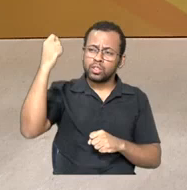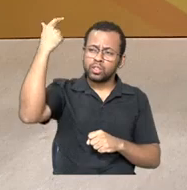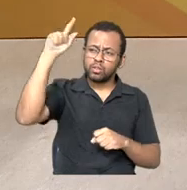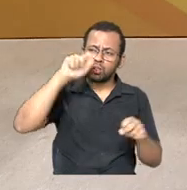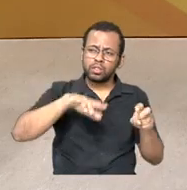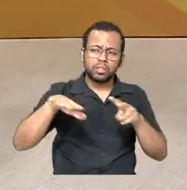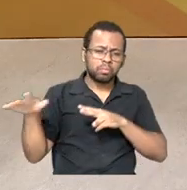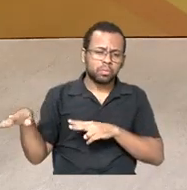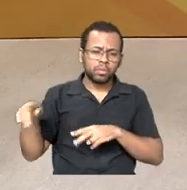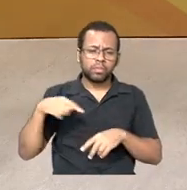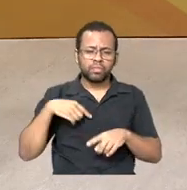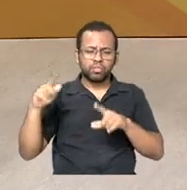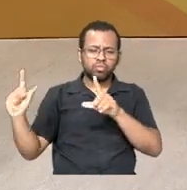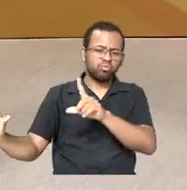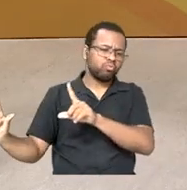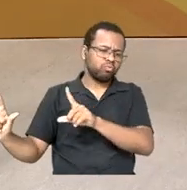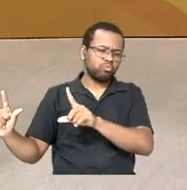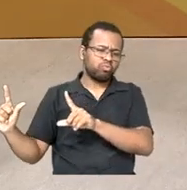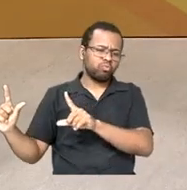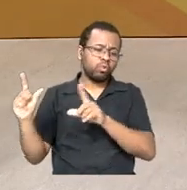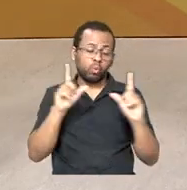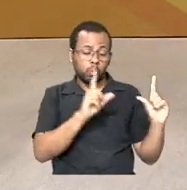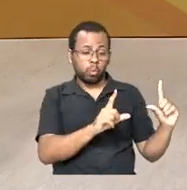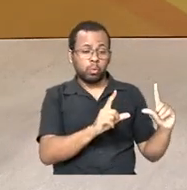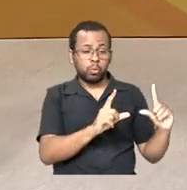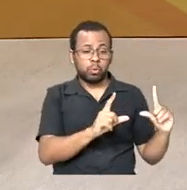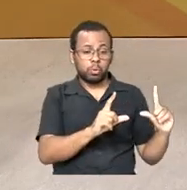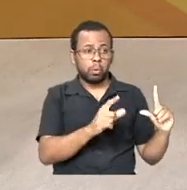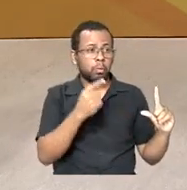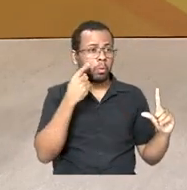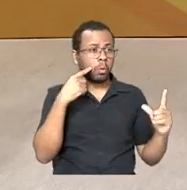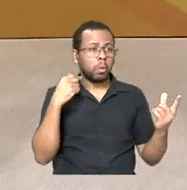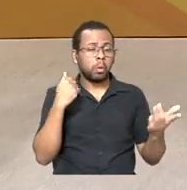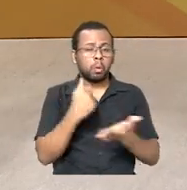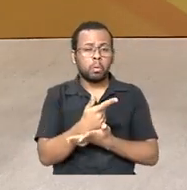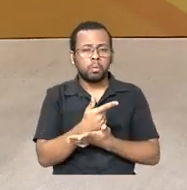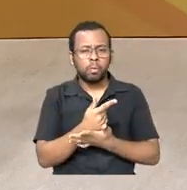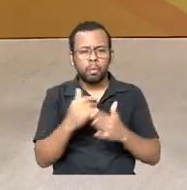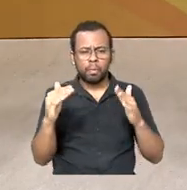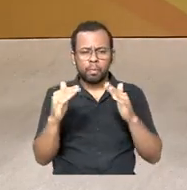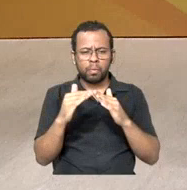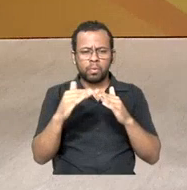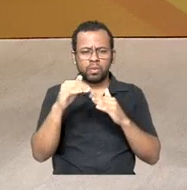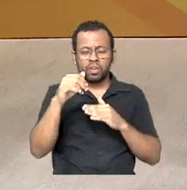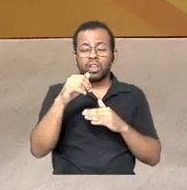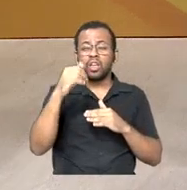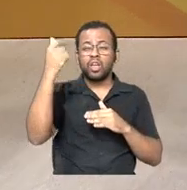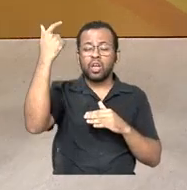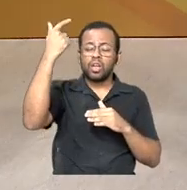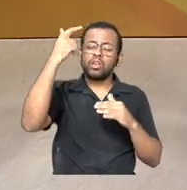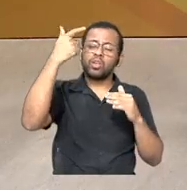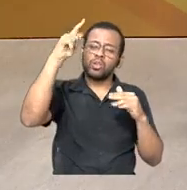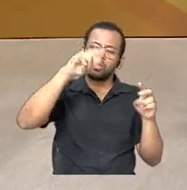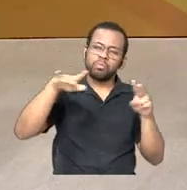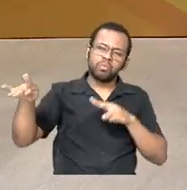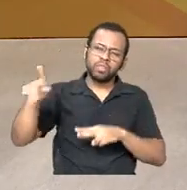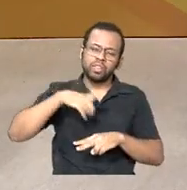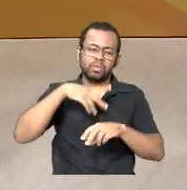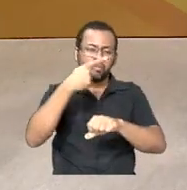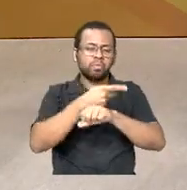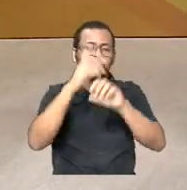próxima semana é só apontar a câmera para o QR Code aqui na tela Garanta já seu título semana que vem tem mais uma super premiação